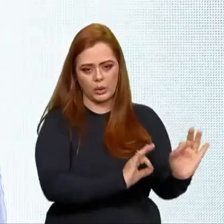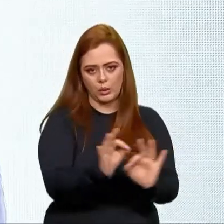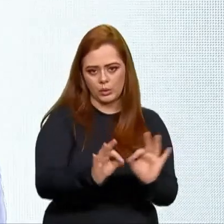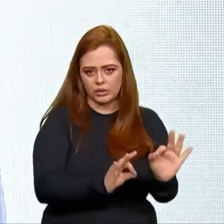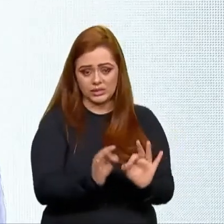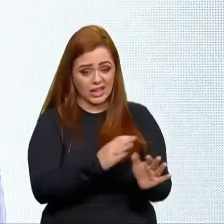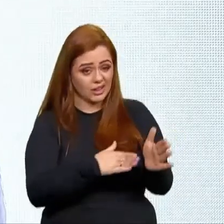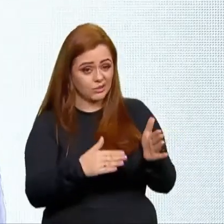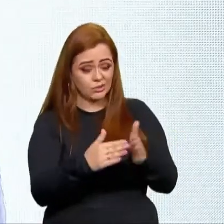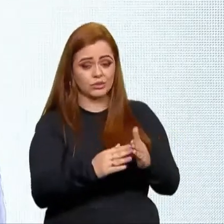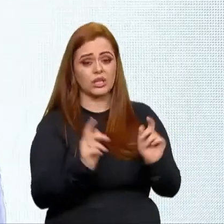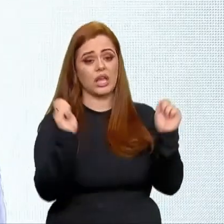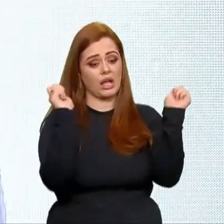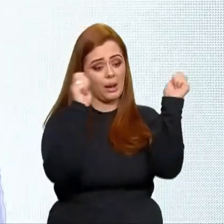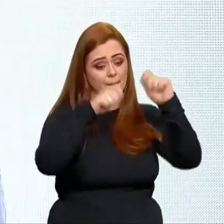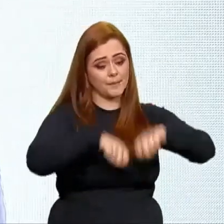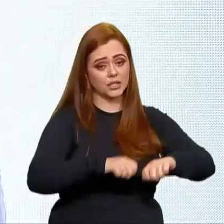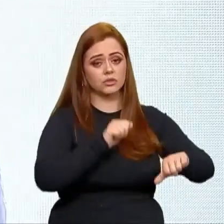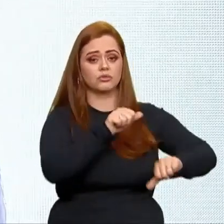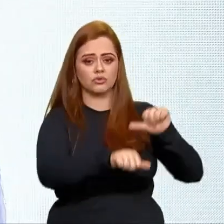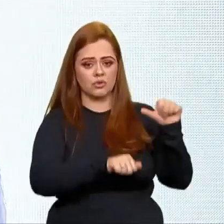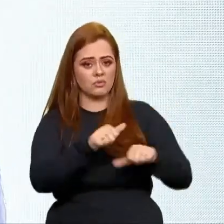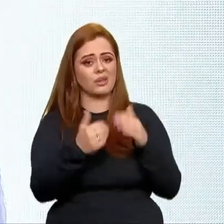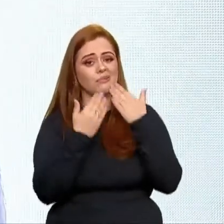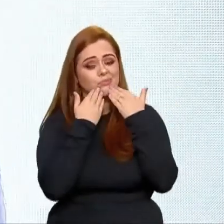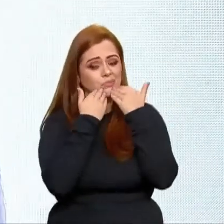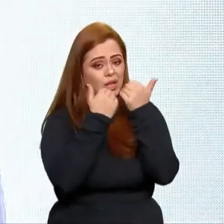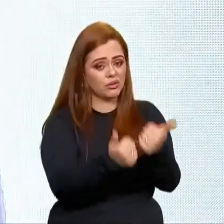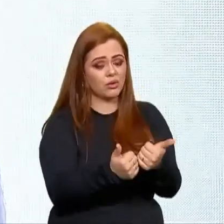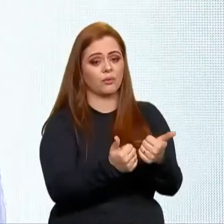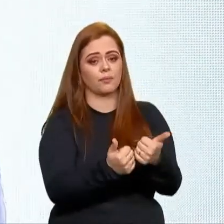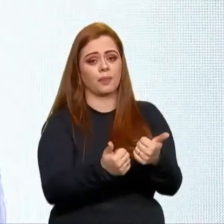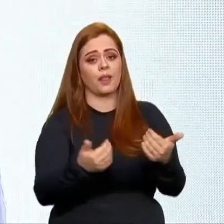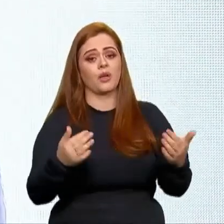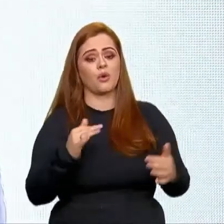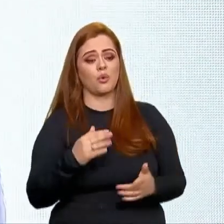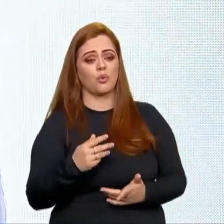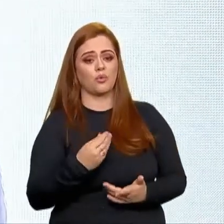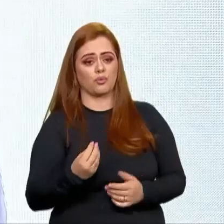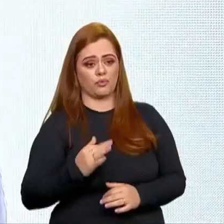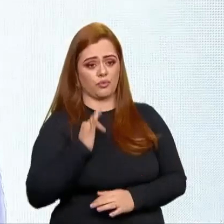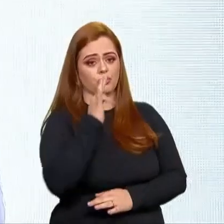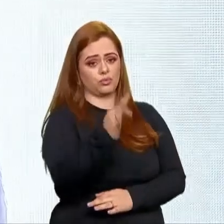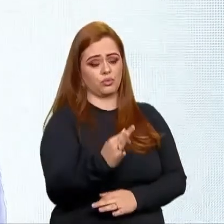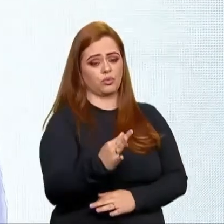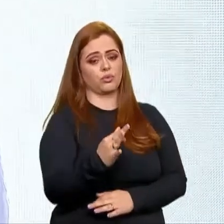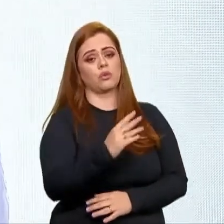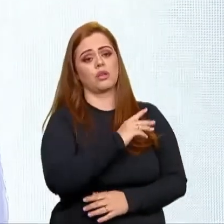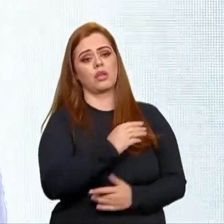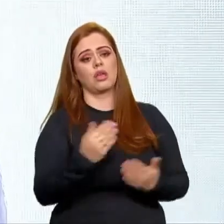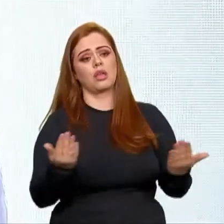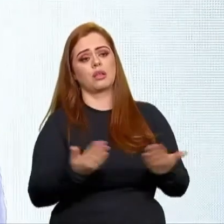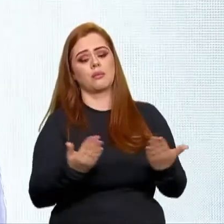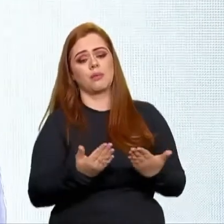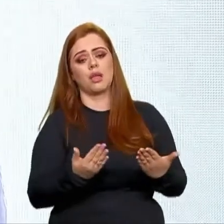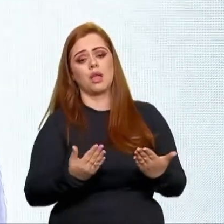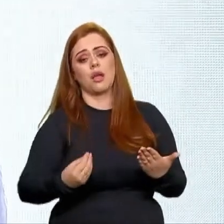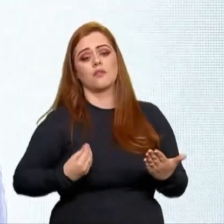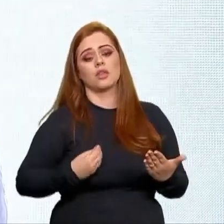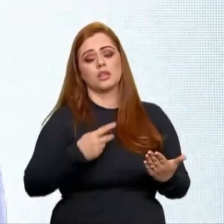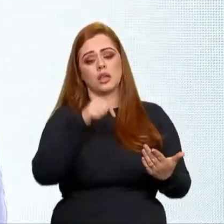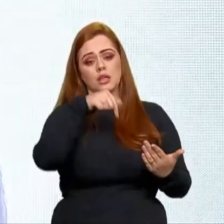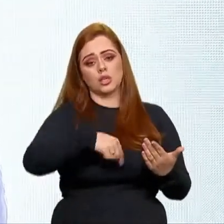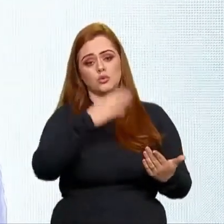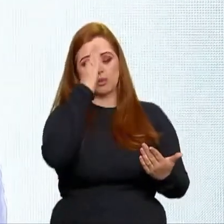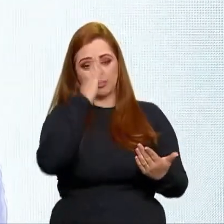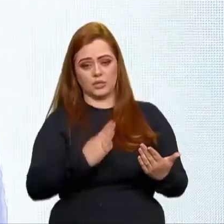e assim ser capaz de mudar para melhor o presente e o futuro do Brasil. Quando o presidente Lula me convidou para o